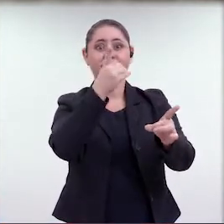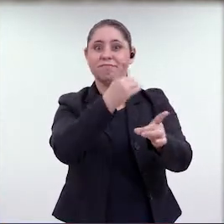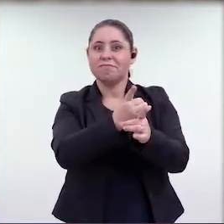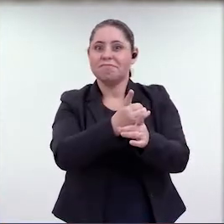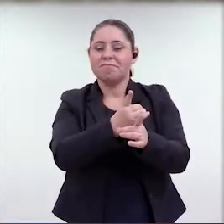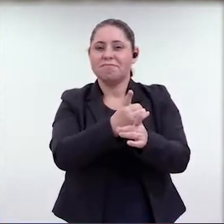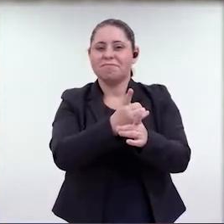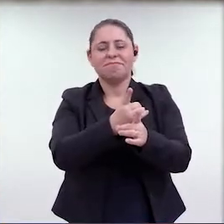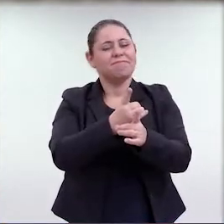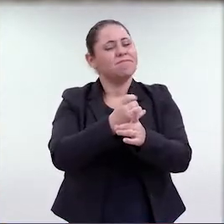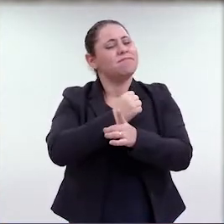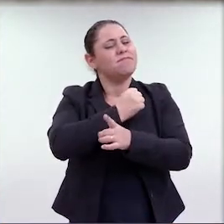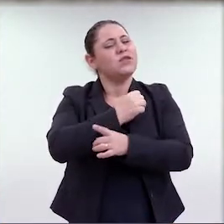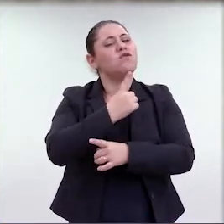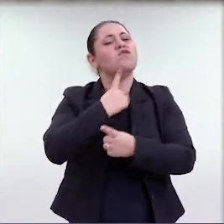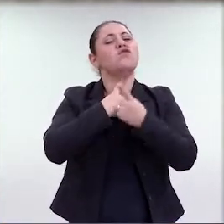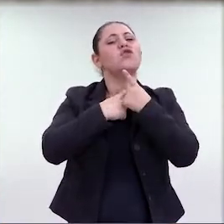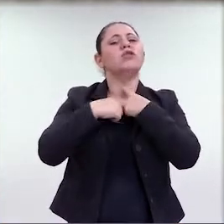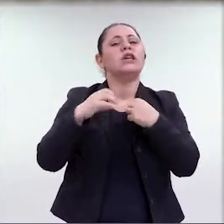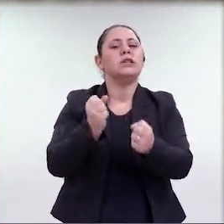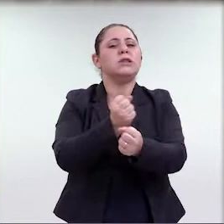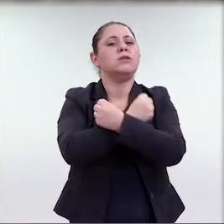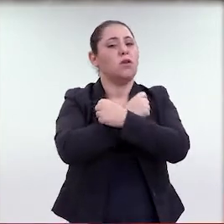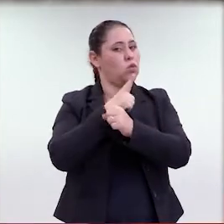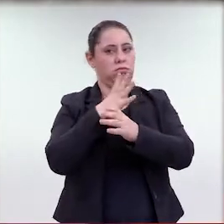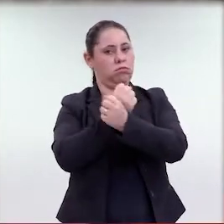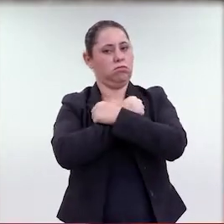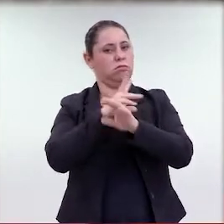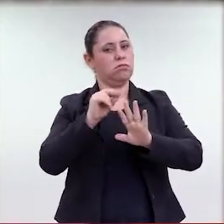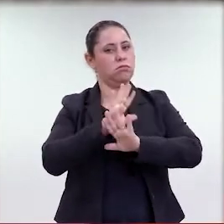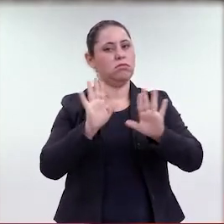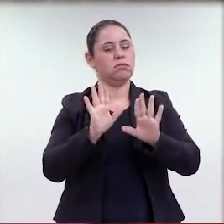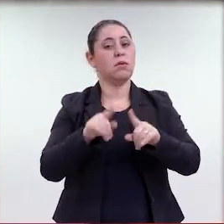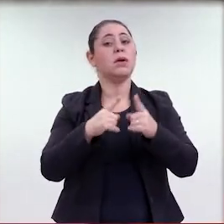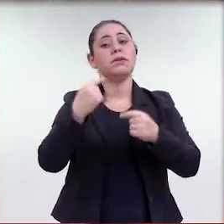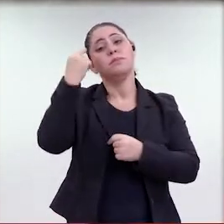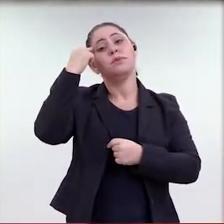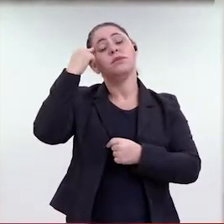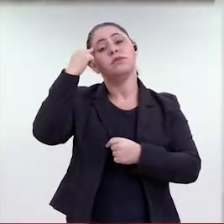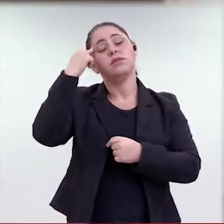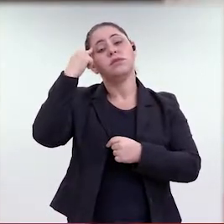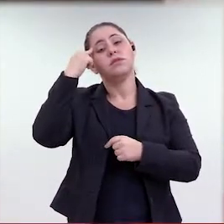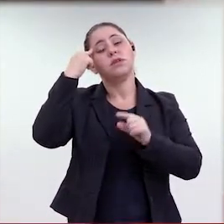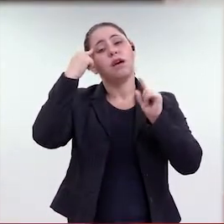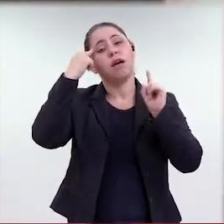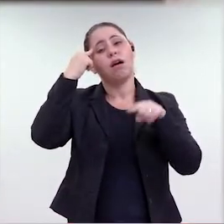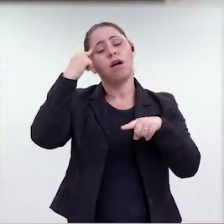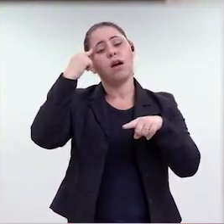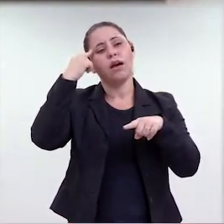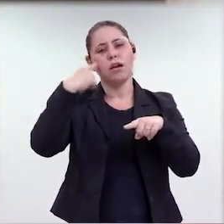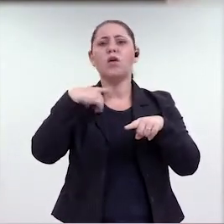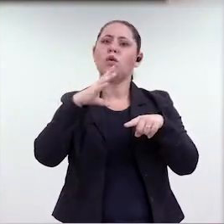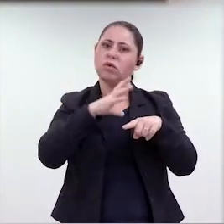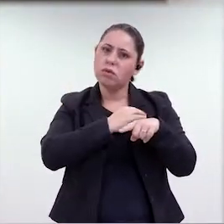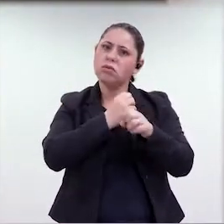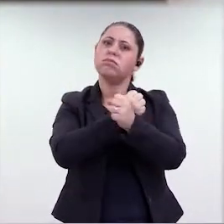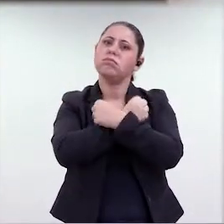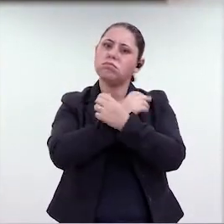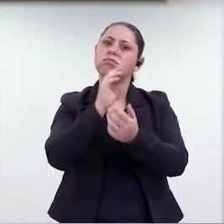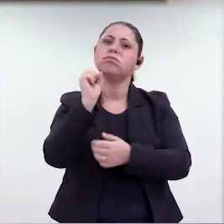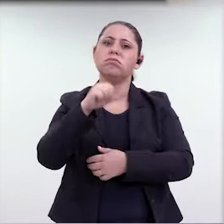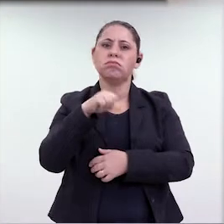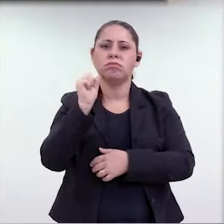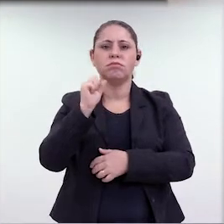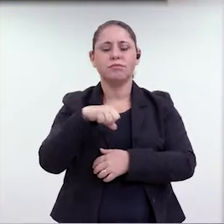ela, deu uma vontade de abraçar, mas é claro que eu não abracei. Mas aí eu pensei, nossa, eu gosto sim de